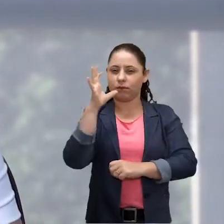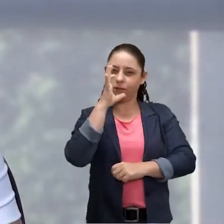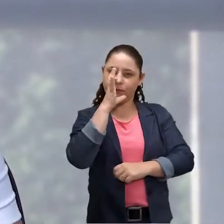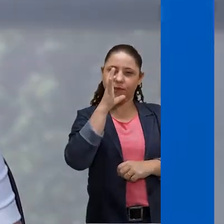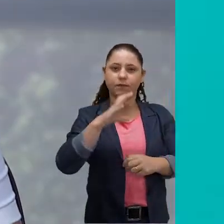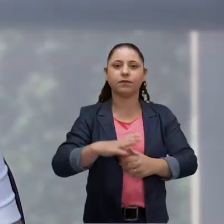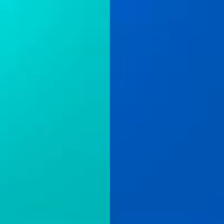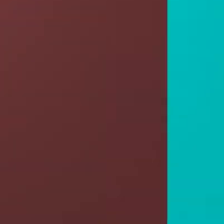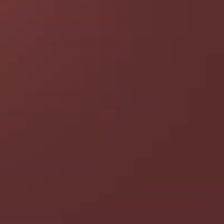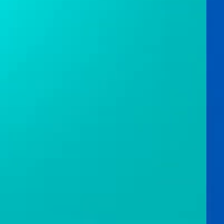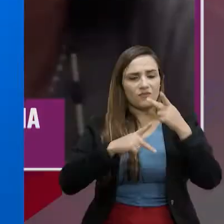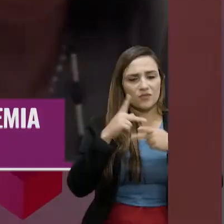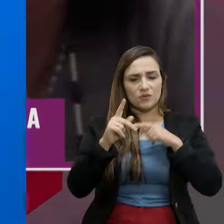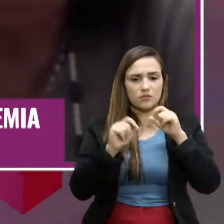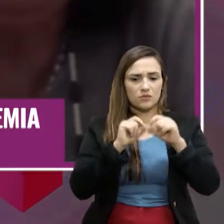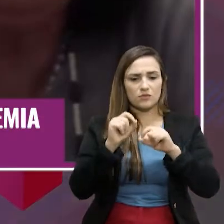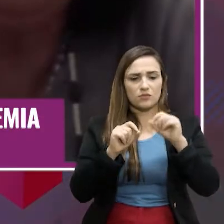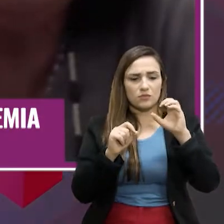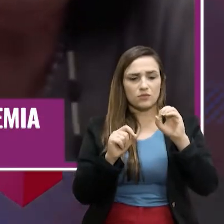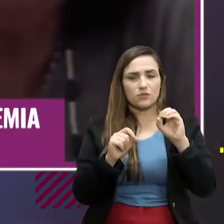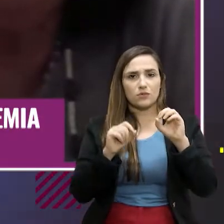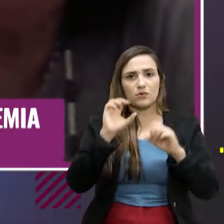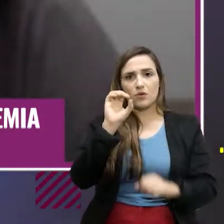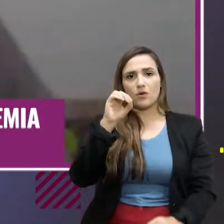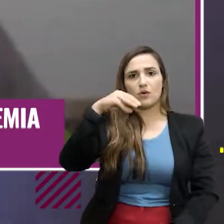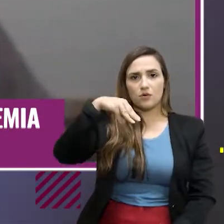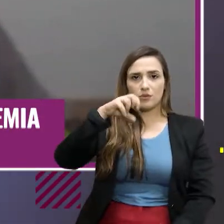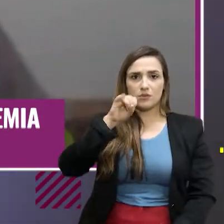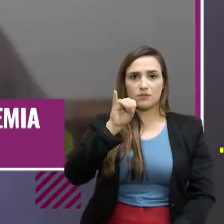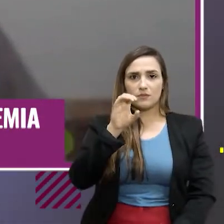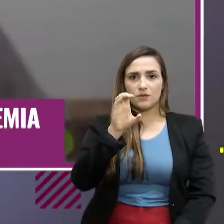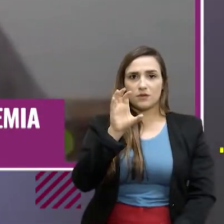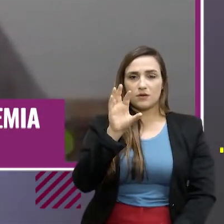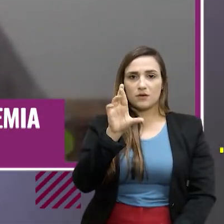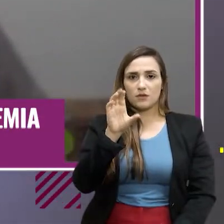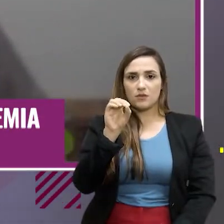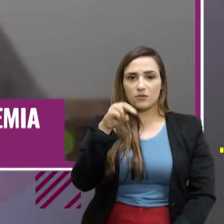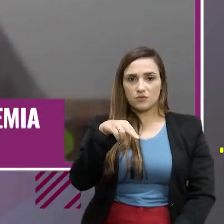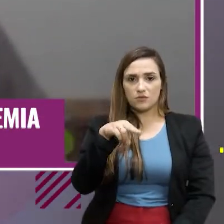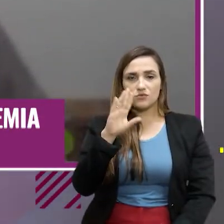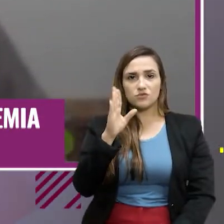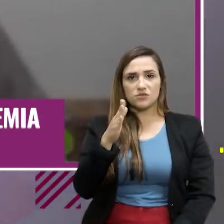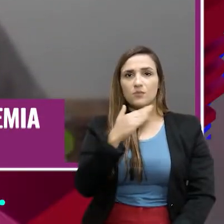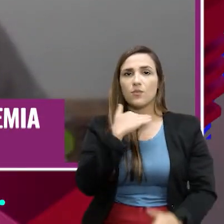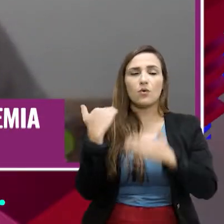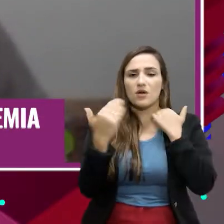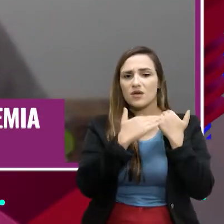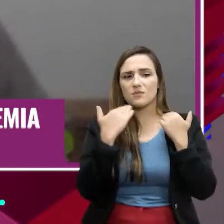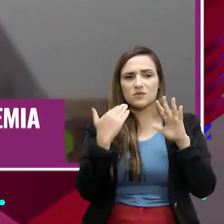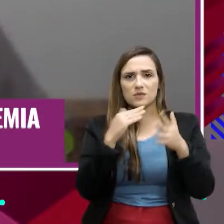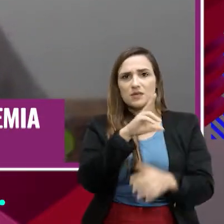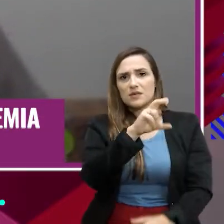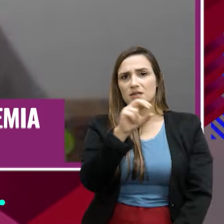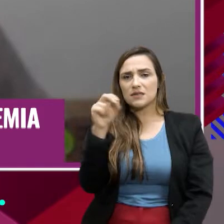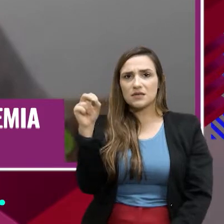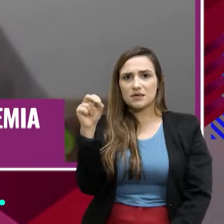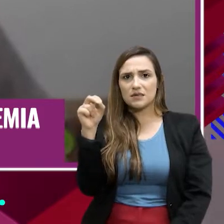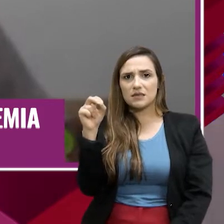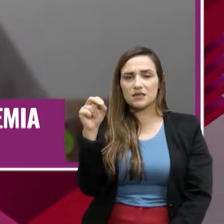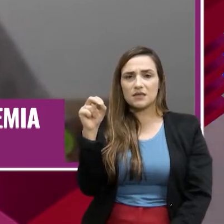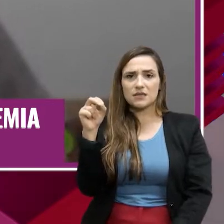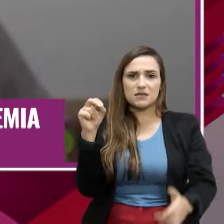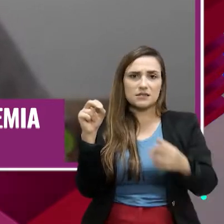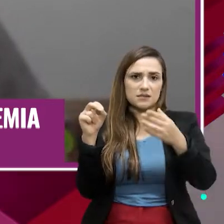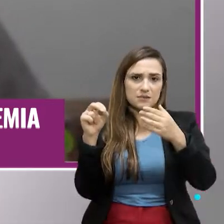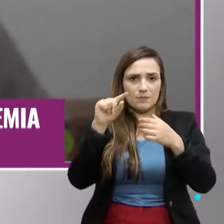crianças. Confira. Desde que a Ômicron foi detectada, já morreram 500 mil pessoas, no mundo. Então, uma morte de